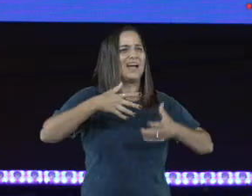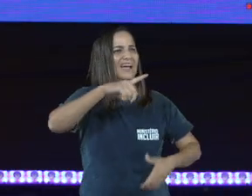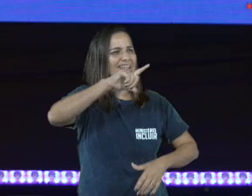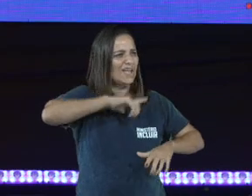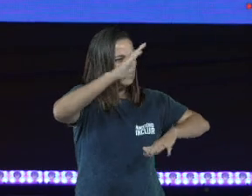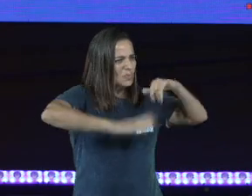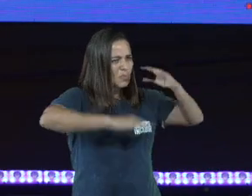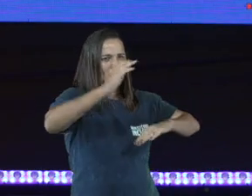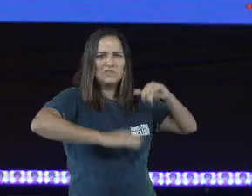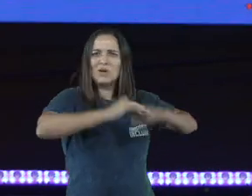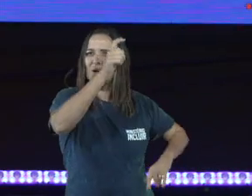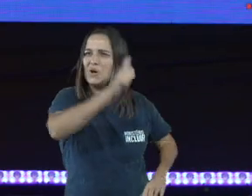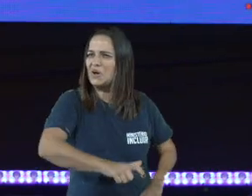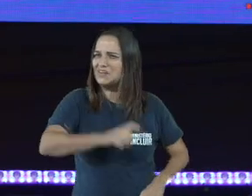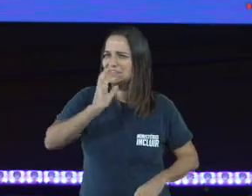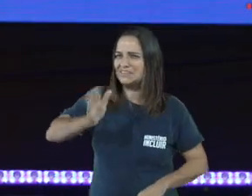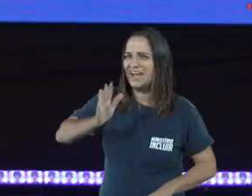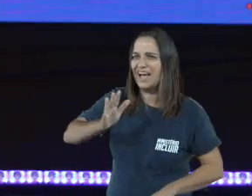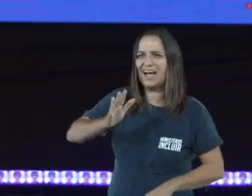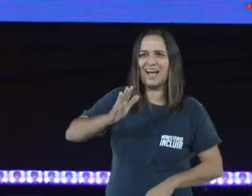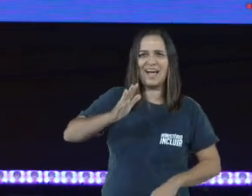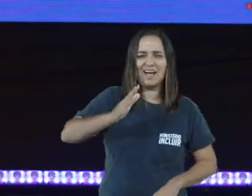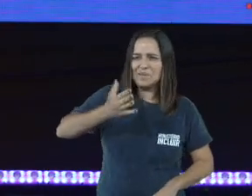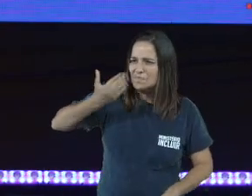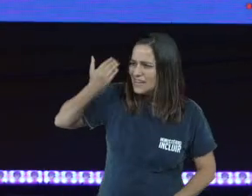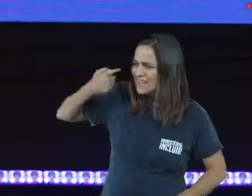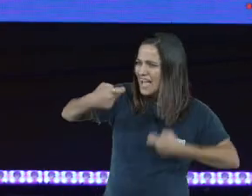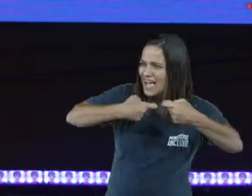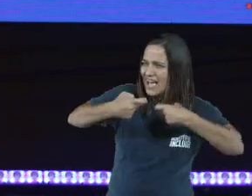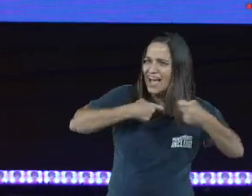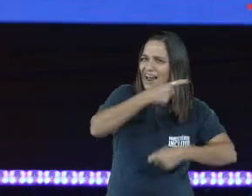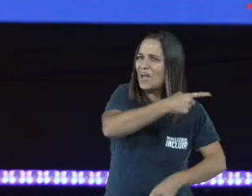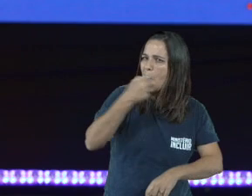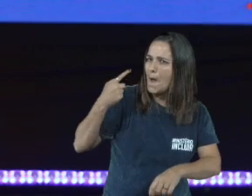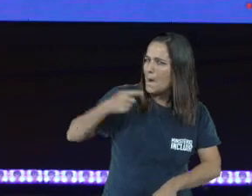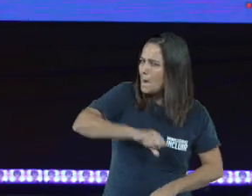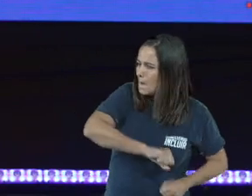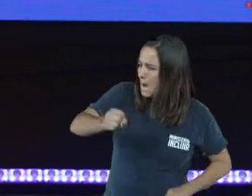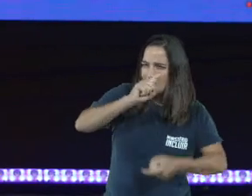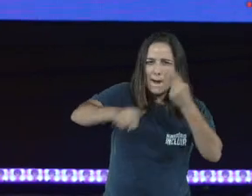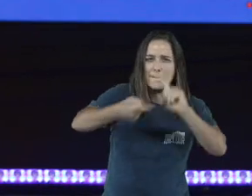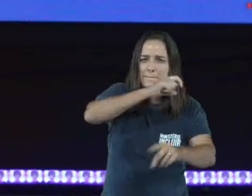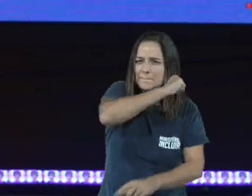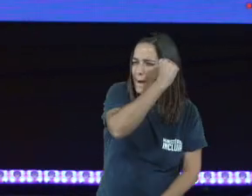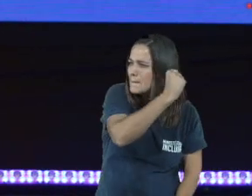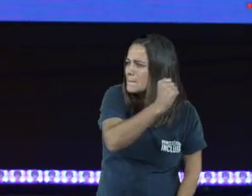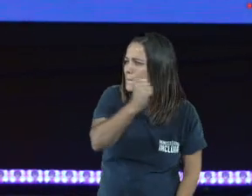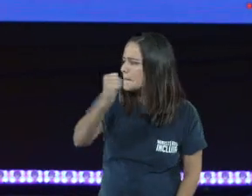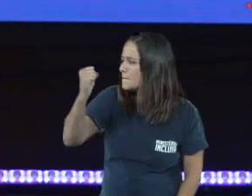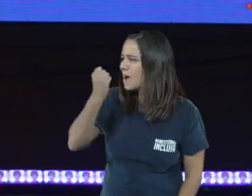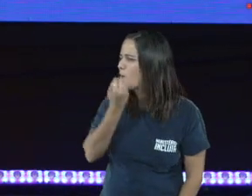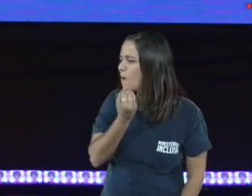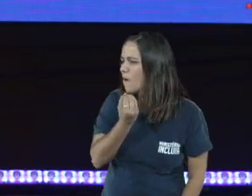cortou meio três eu amei só você tá de brincadeira você não vai aguentar e ficou falando ficou falando vou falando e o Davi